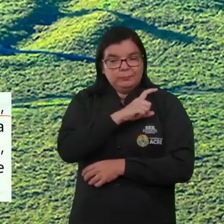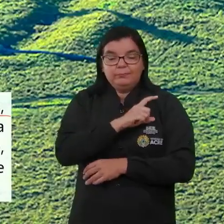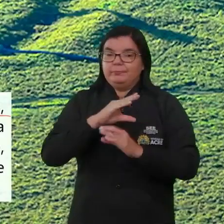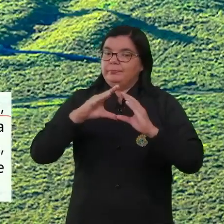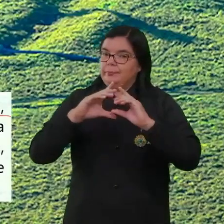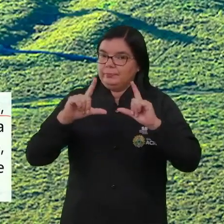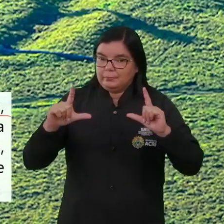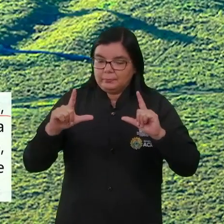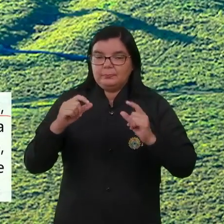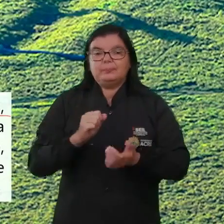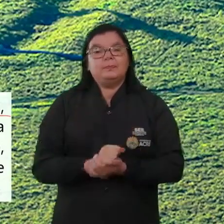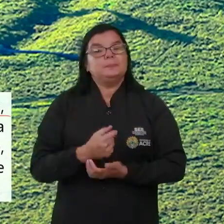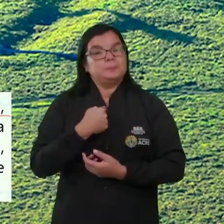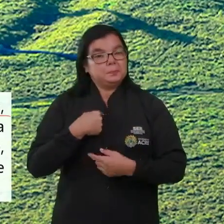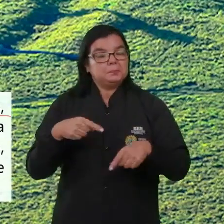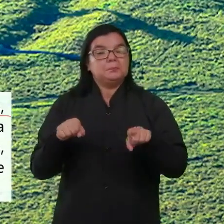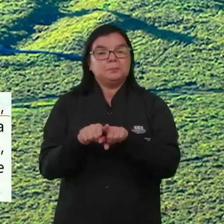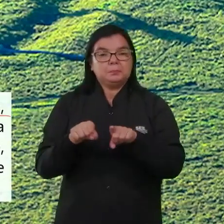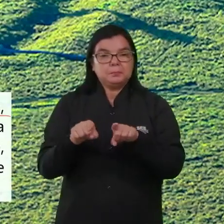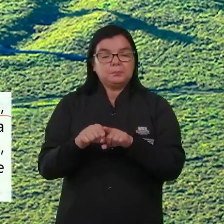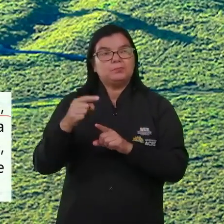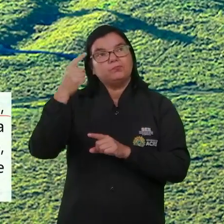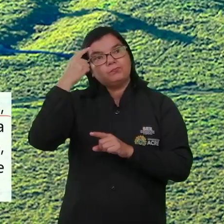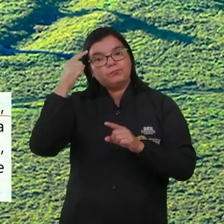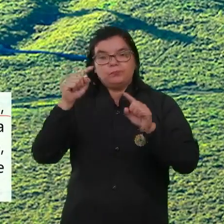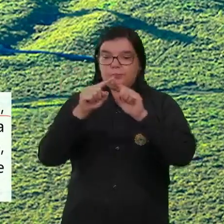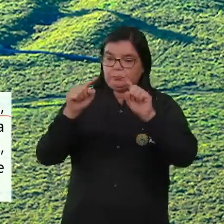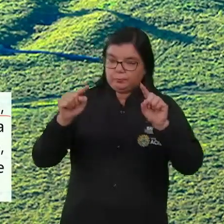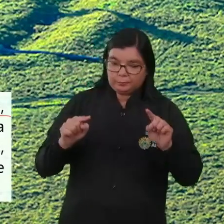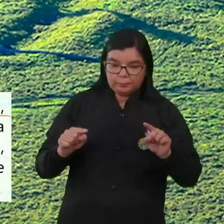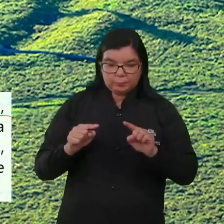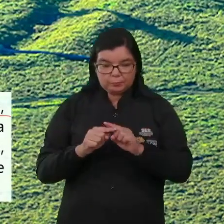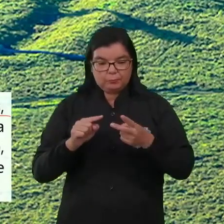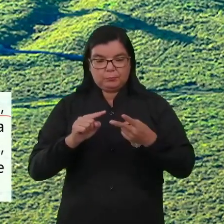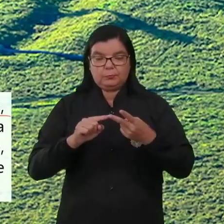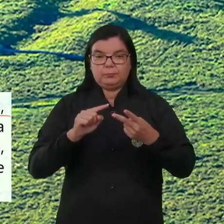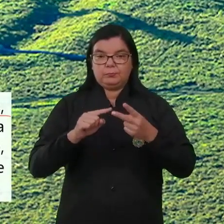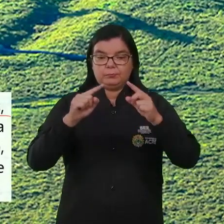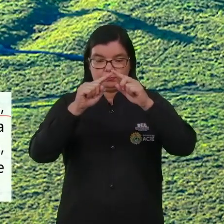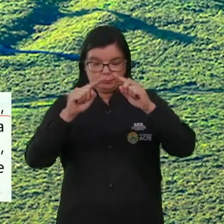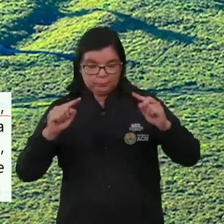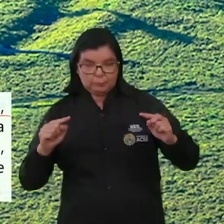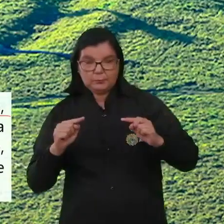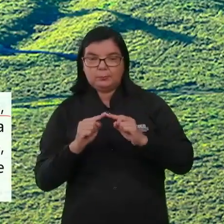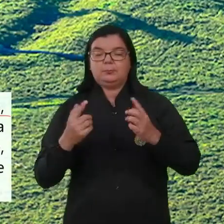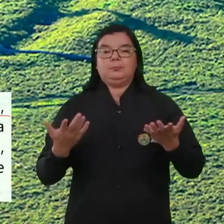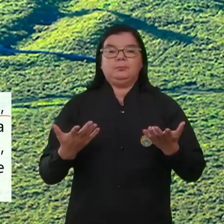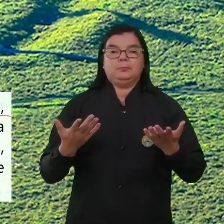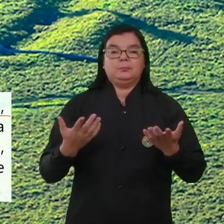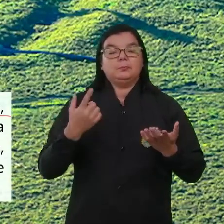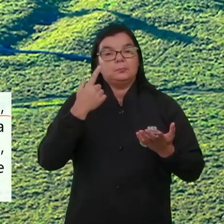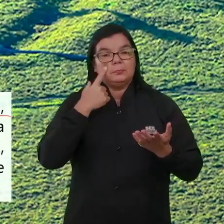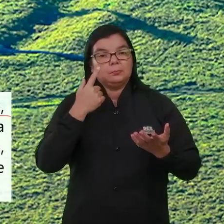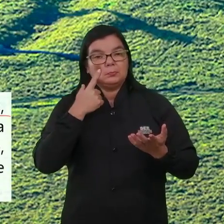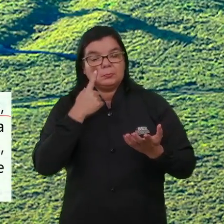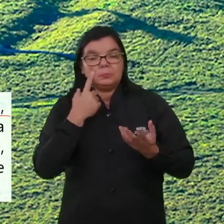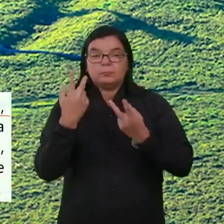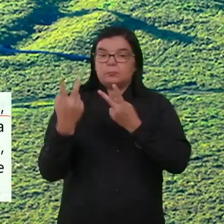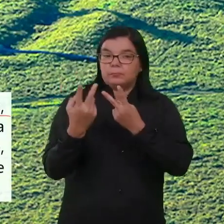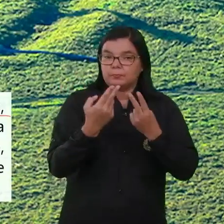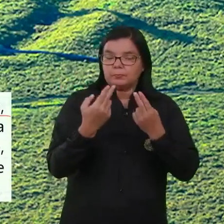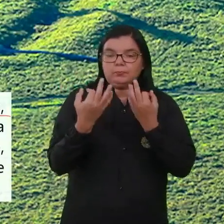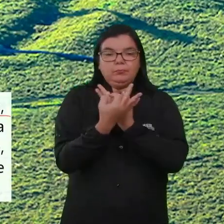Eu teria dificuldade. Imagina, vamos fazer um quadrado, vamos fazer um retângulo no papel. Para ele sair com esse